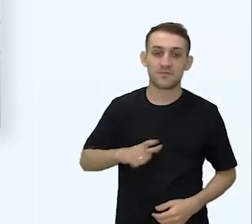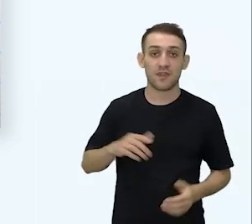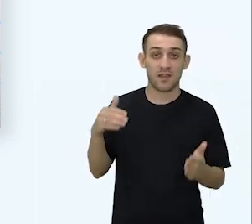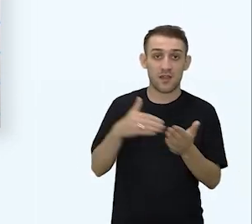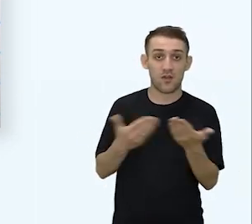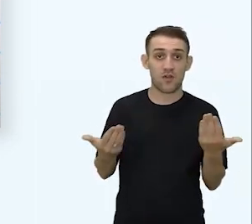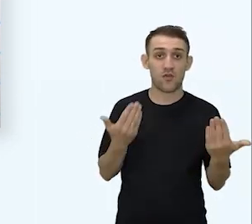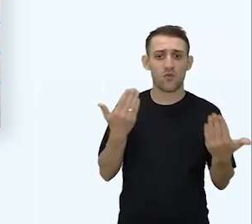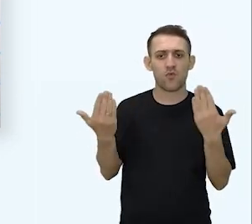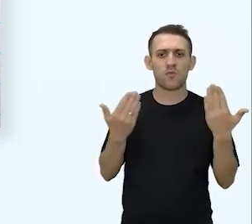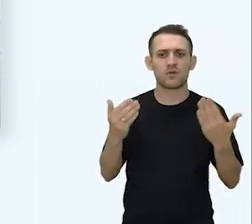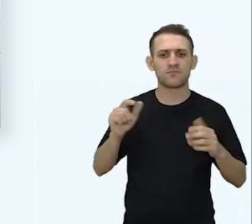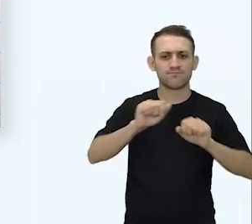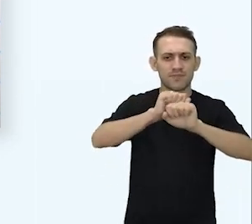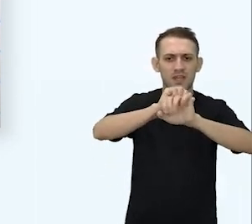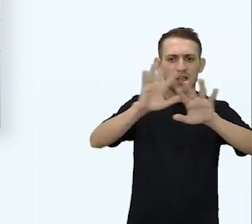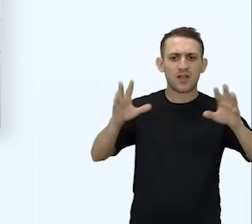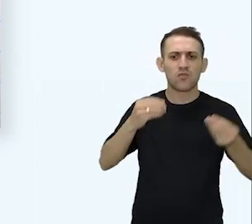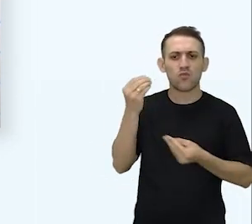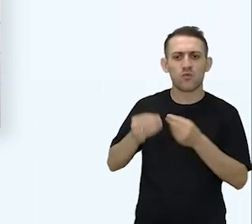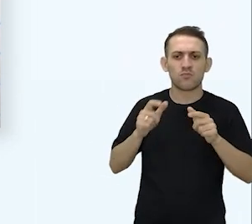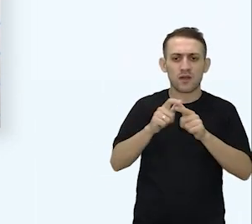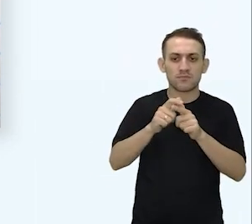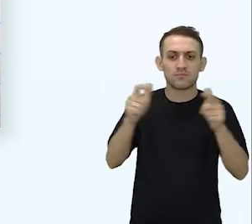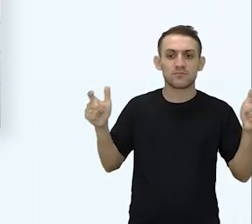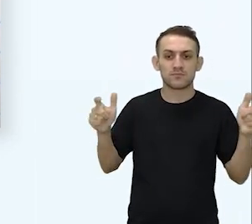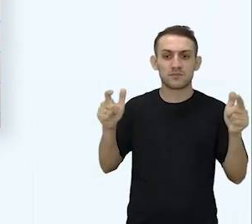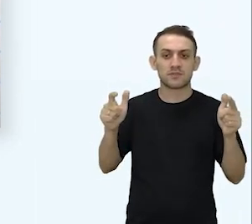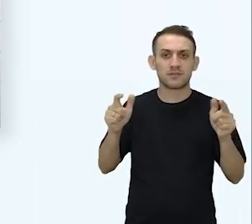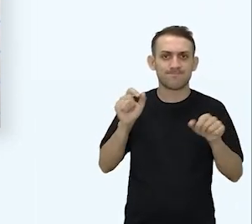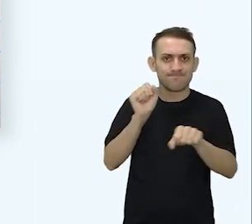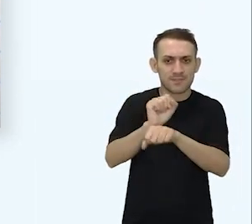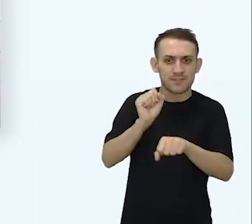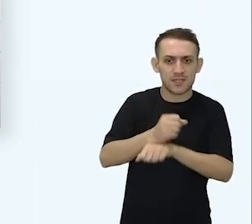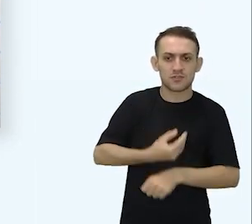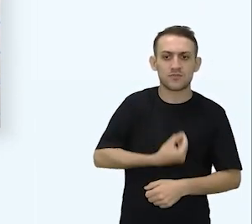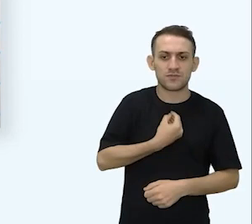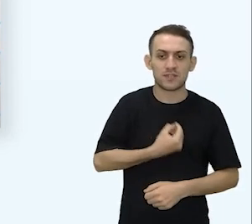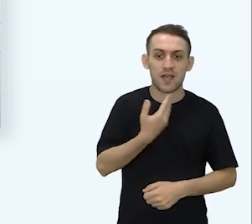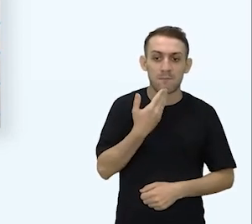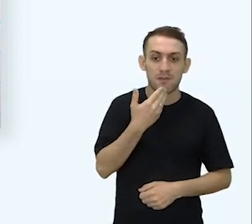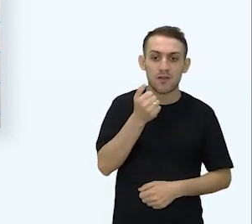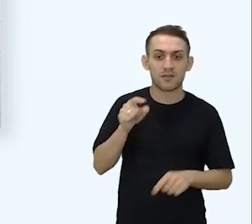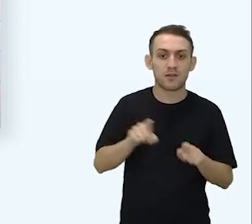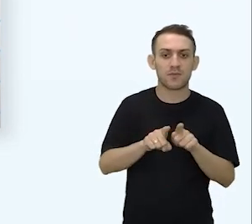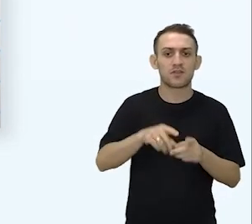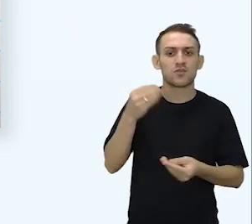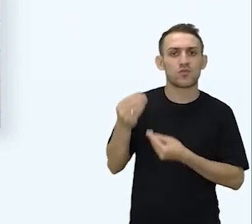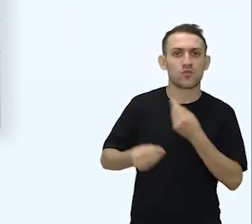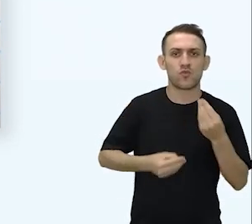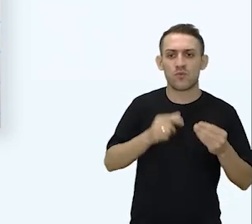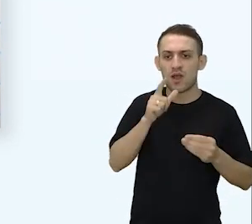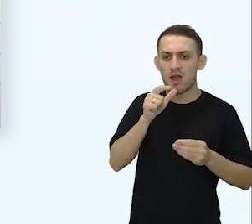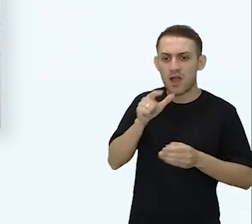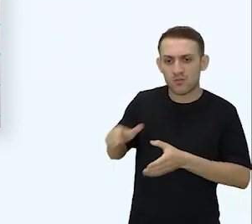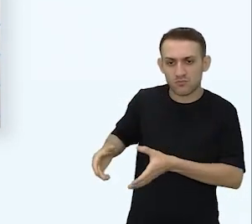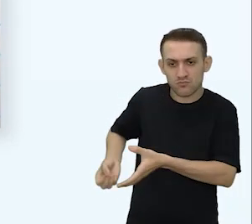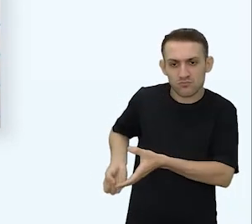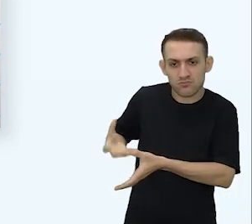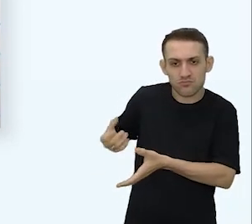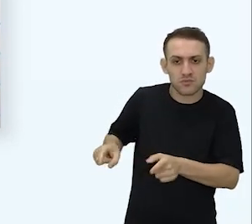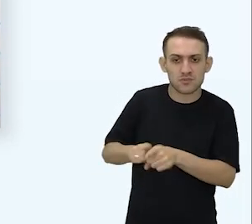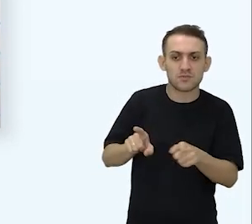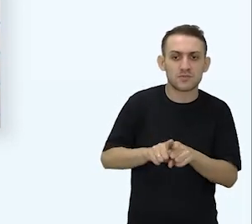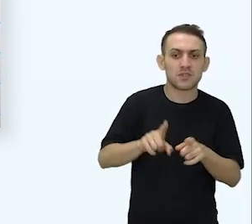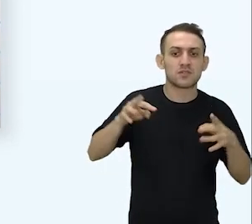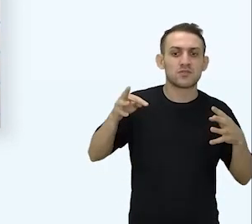atual, fica claro o quanto o aumento da expectativa de vida, a melhoria das condições de saneamento e saúde, a queda na taxa